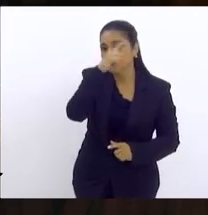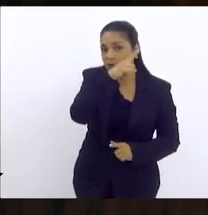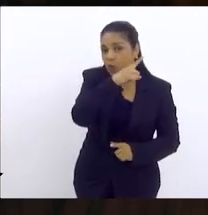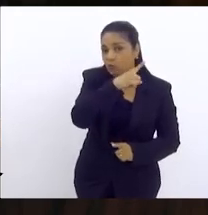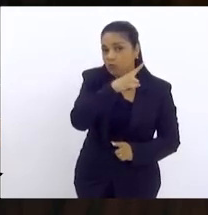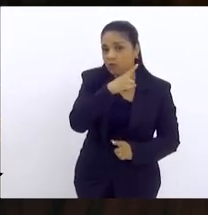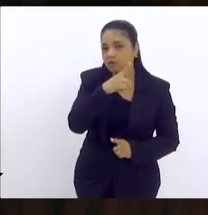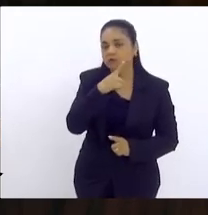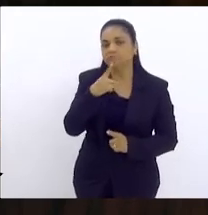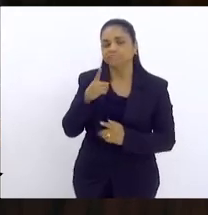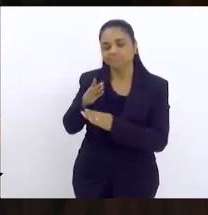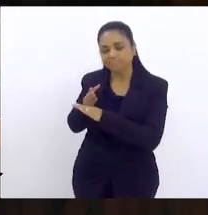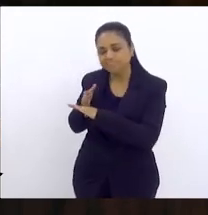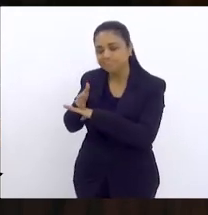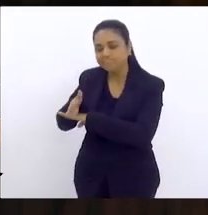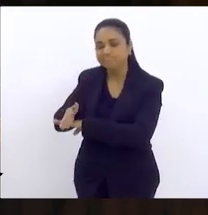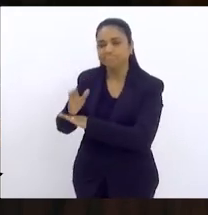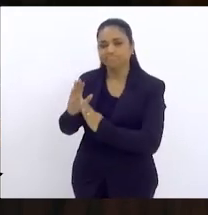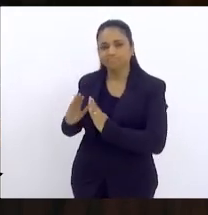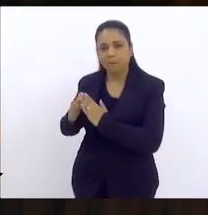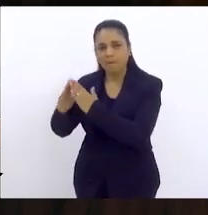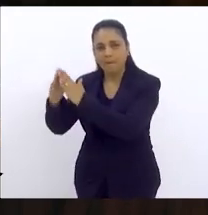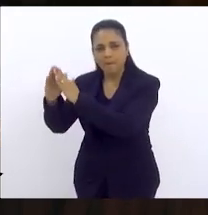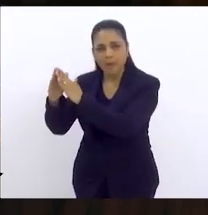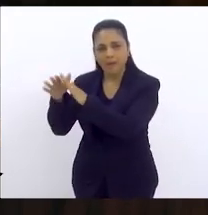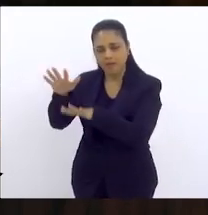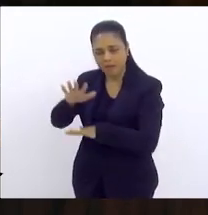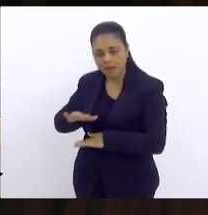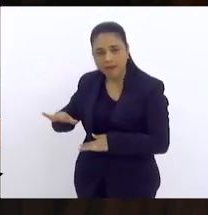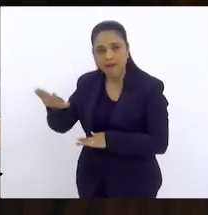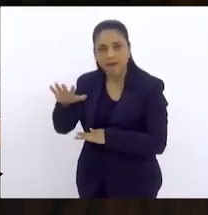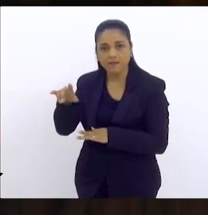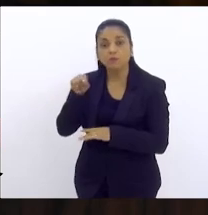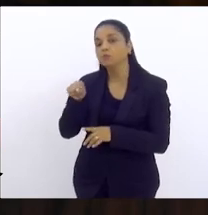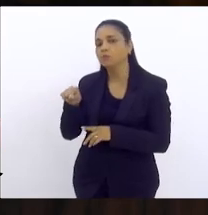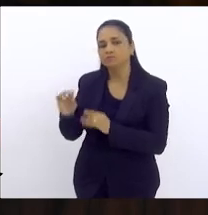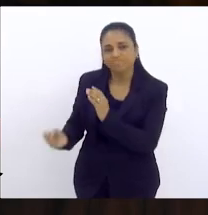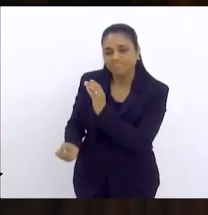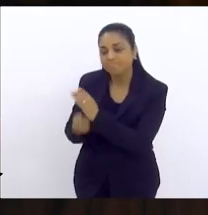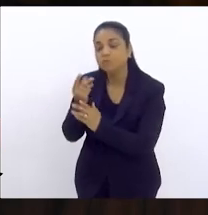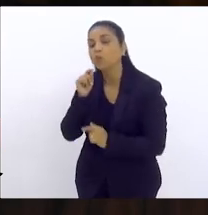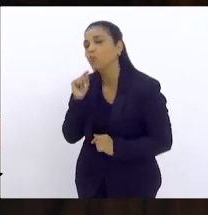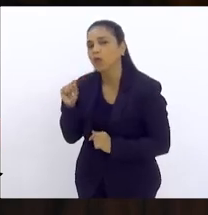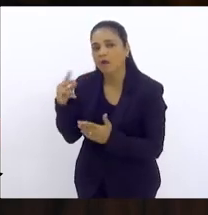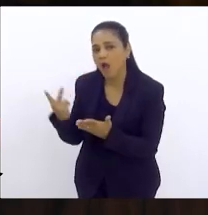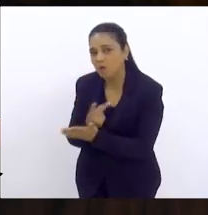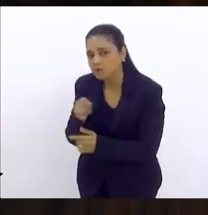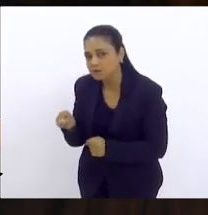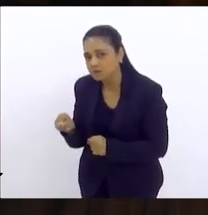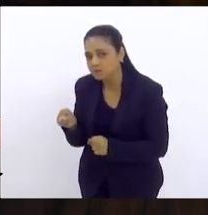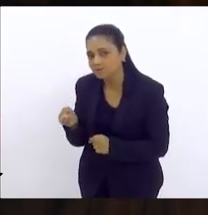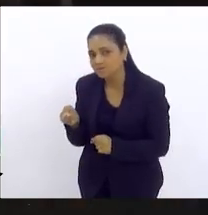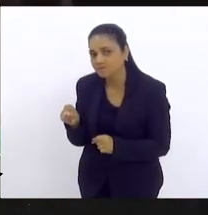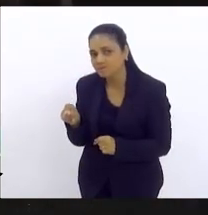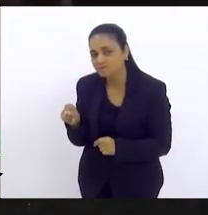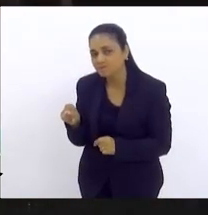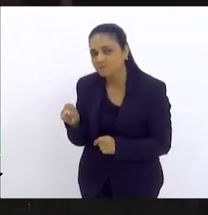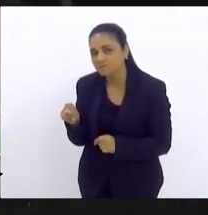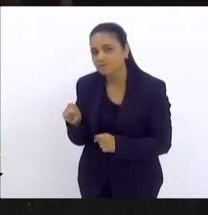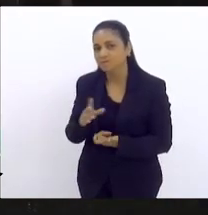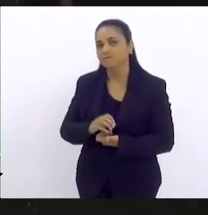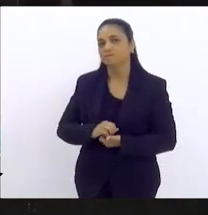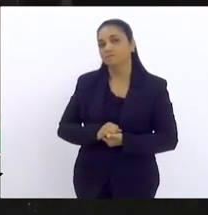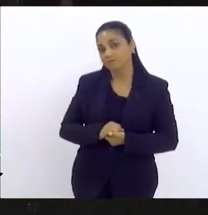das forças policiais nessas áreas o que vai surgir daí o que vai surgir